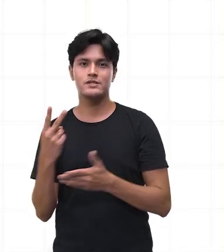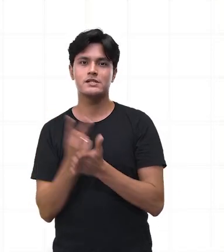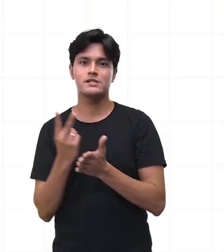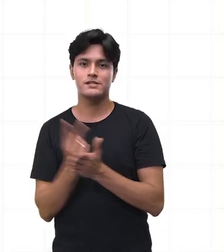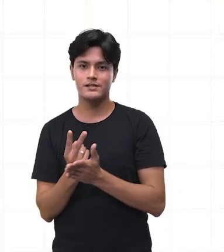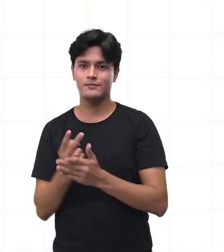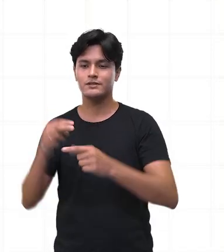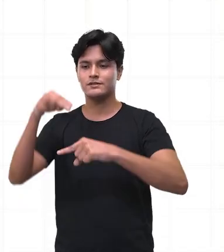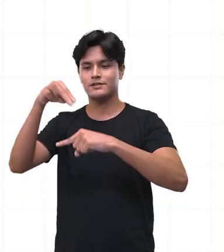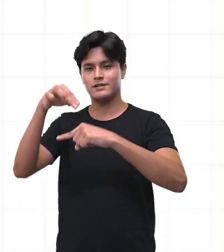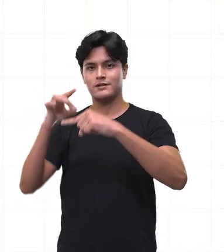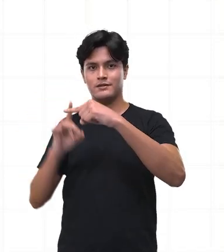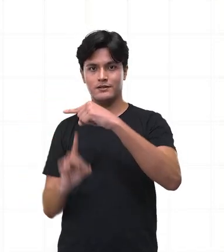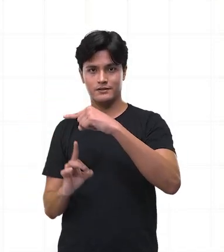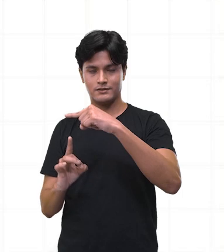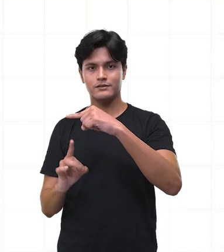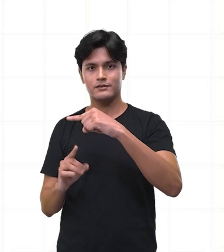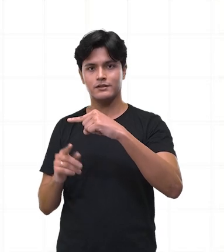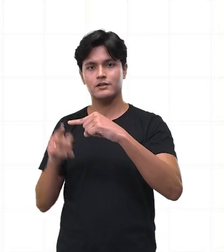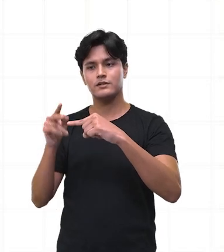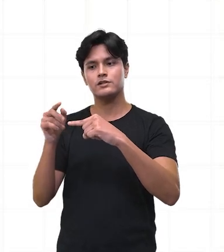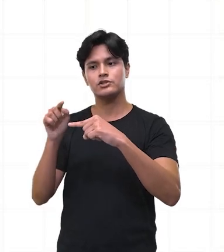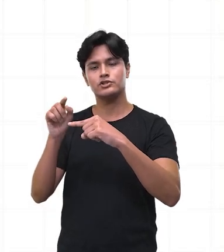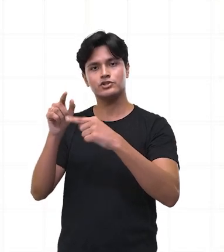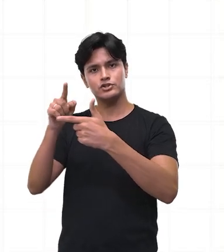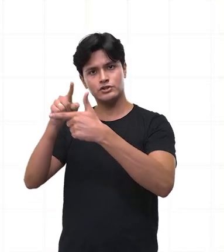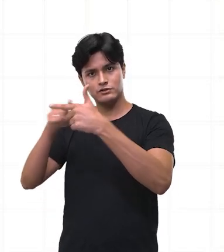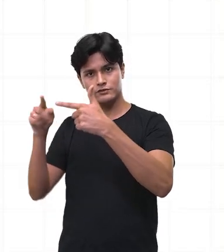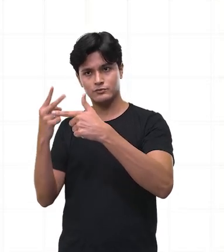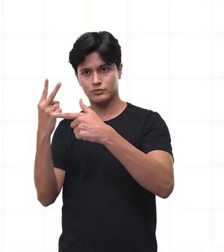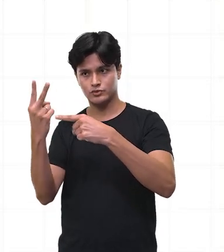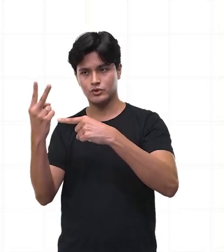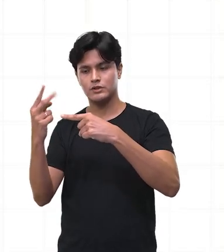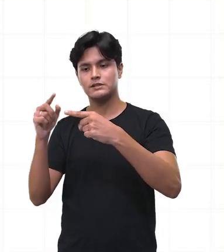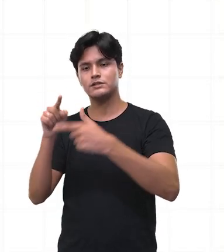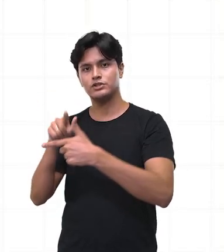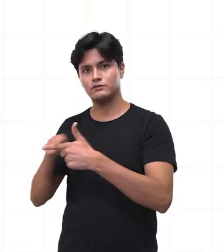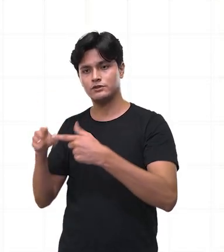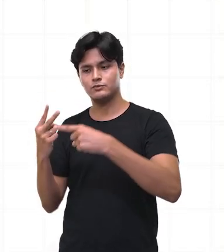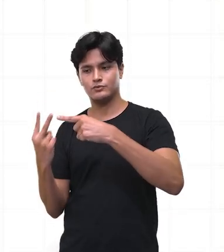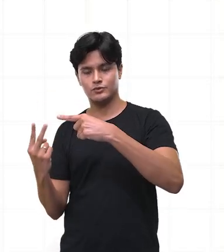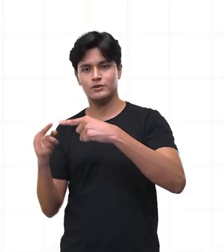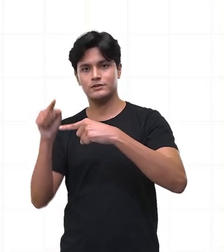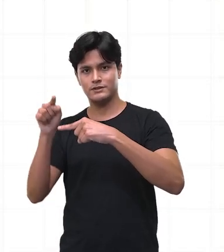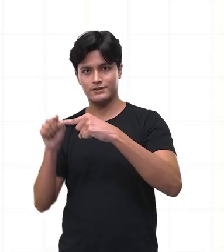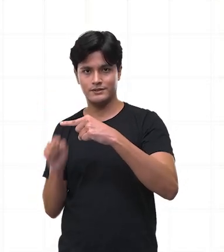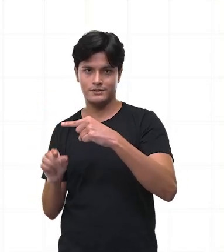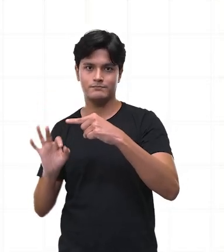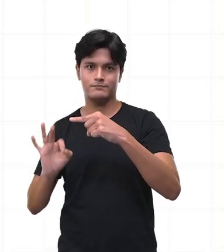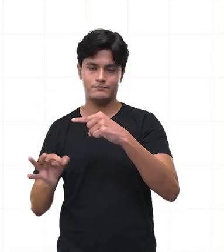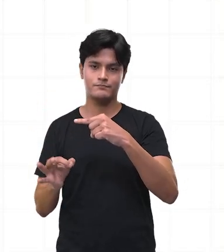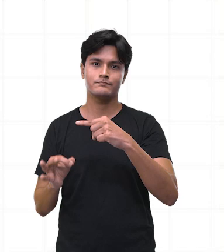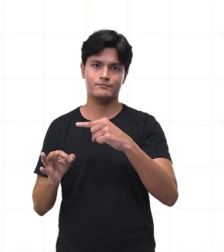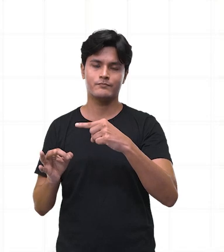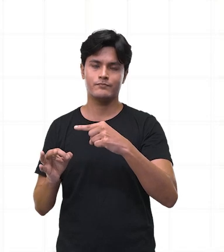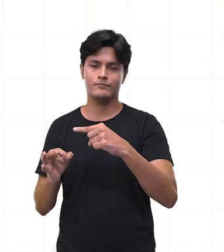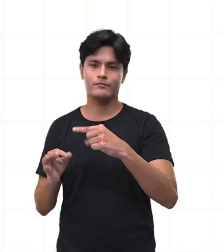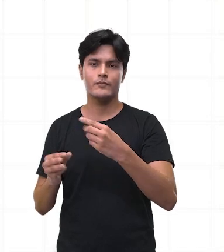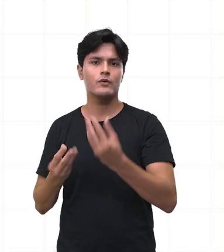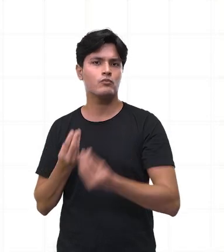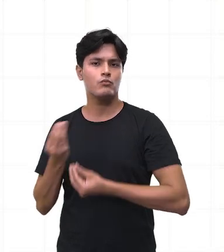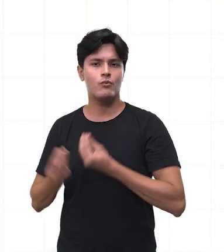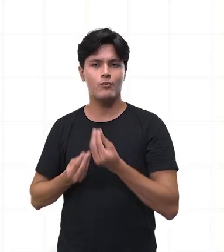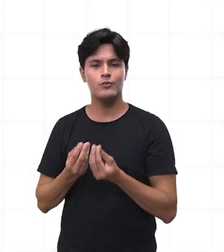de cima e na parte de baixo da fração, tá? Para poder dar certo. Então o que sobrou? 1 sobre 5, pronto.